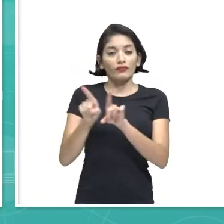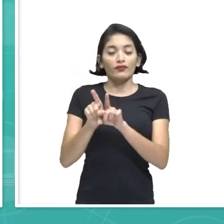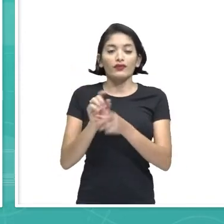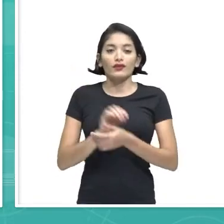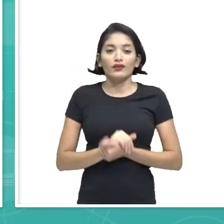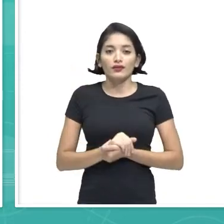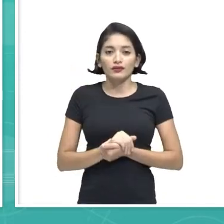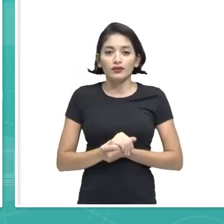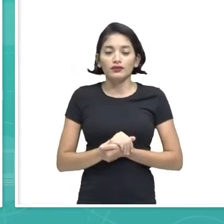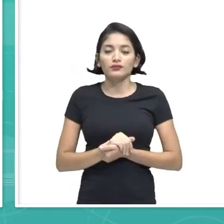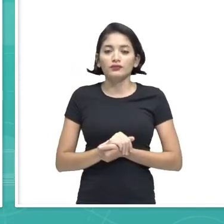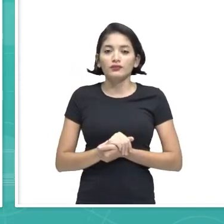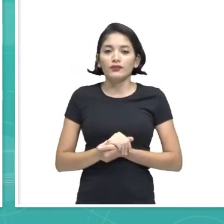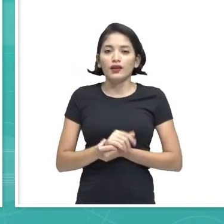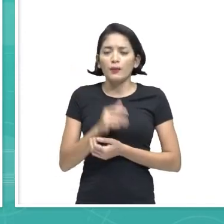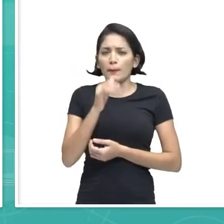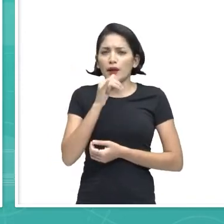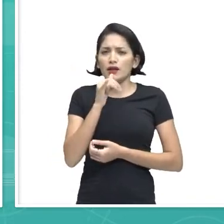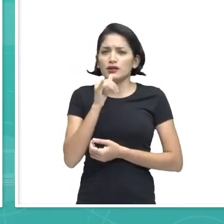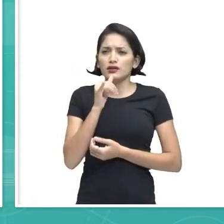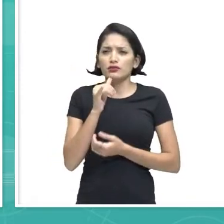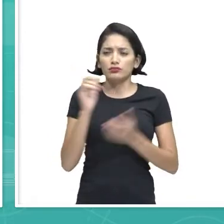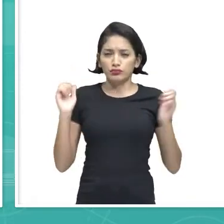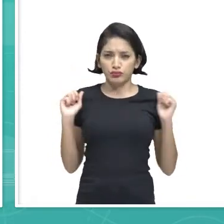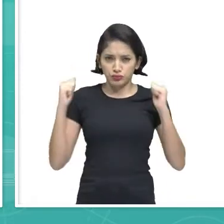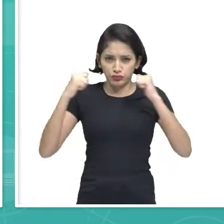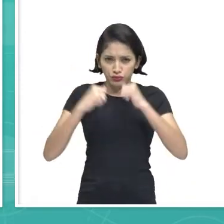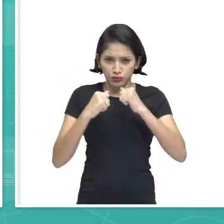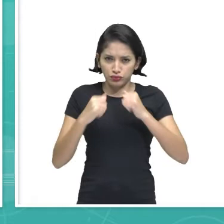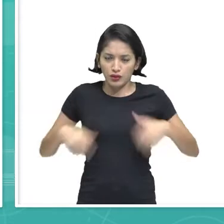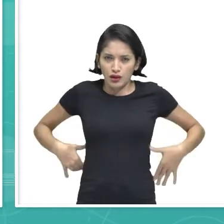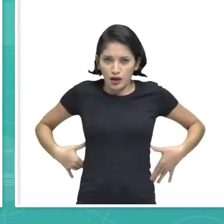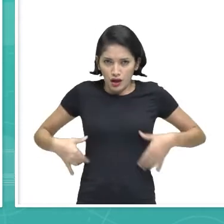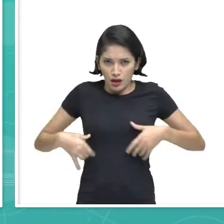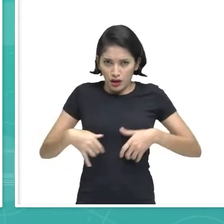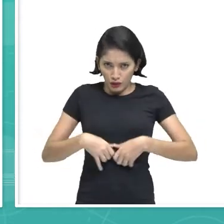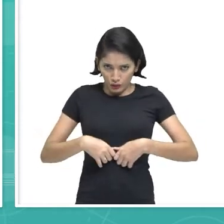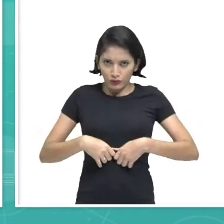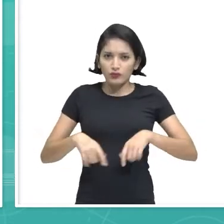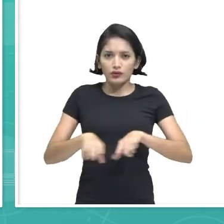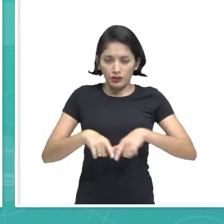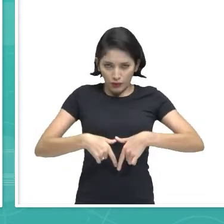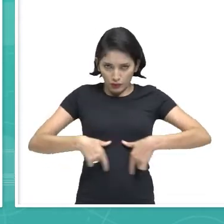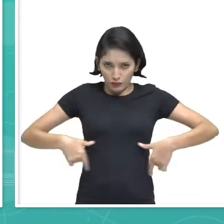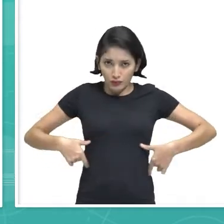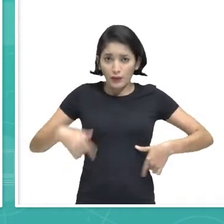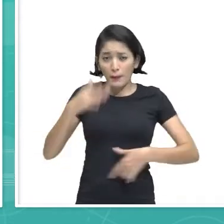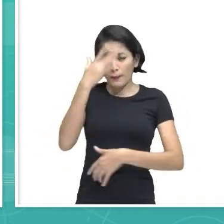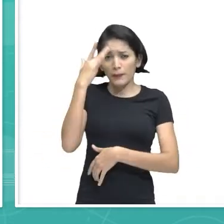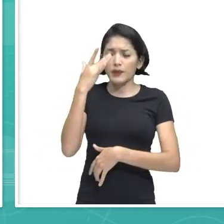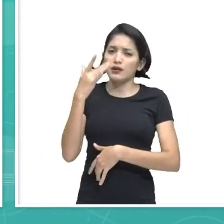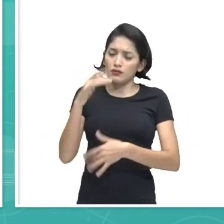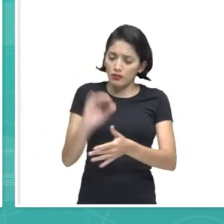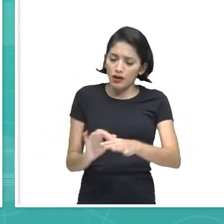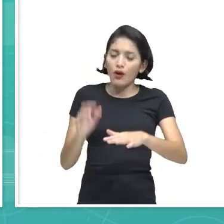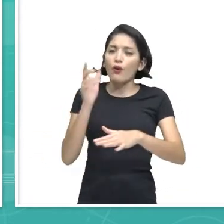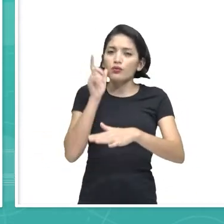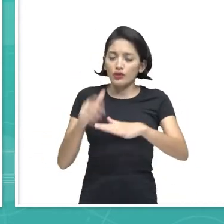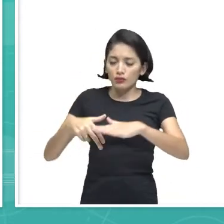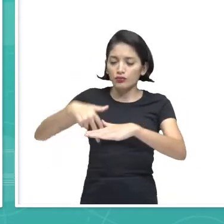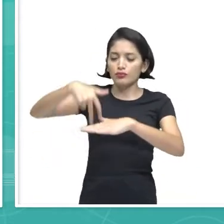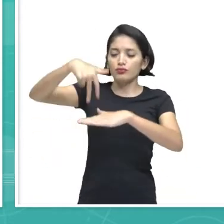um colete, que é tipo uma pranchinha que coloca em volta aqui do abdômen, né, para que a pessoa flutue, tá